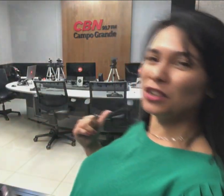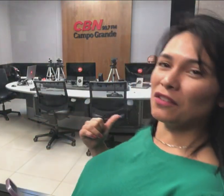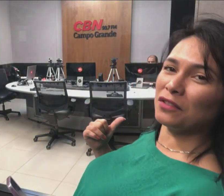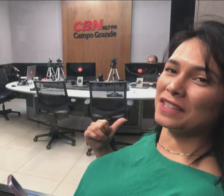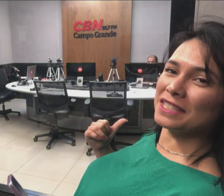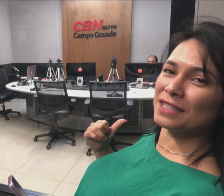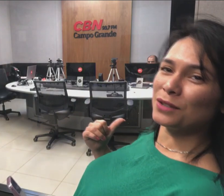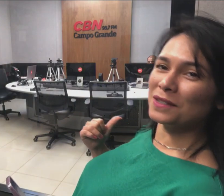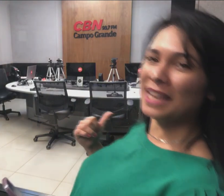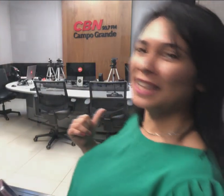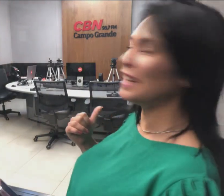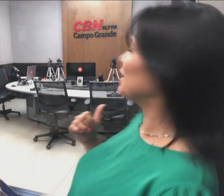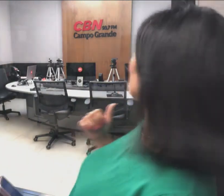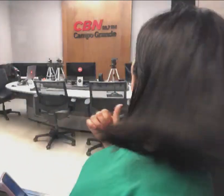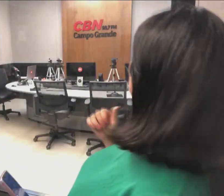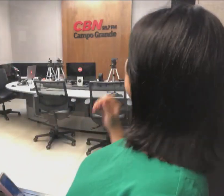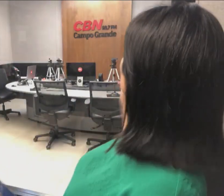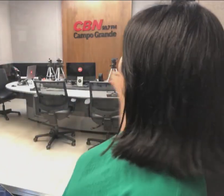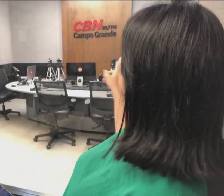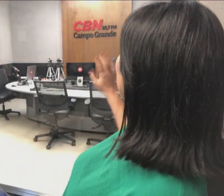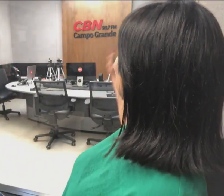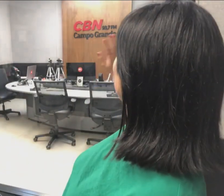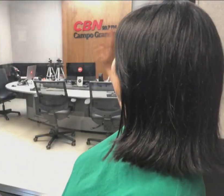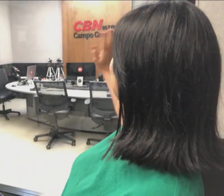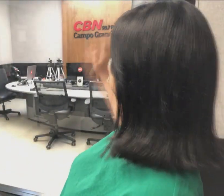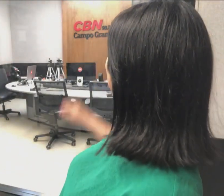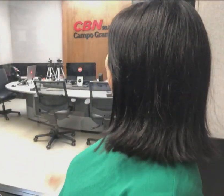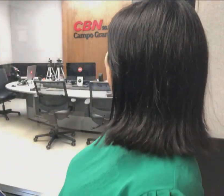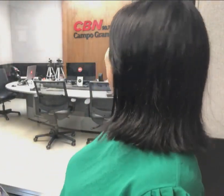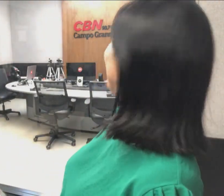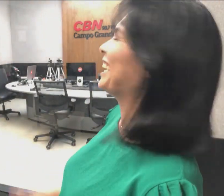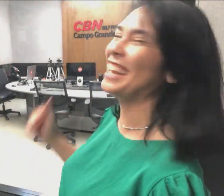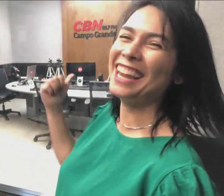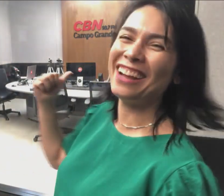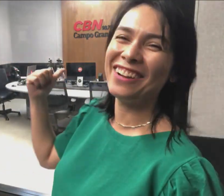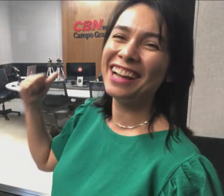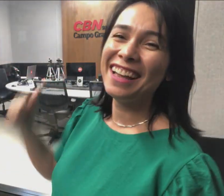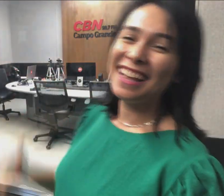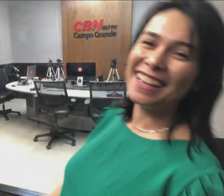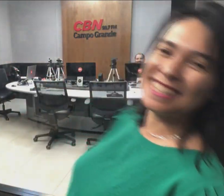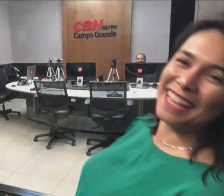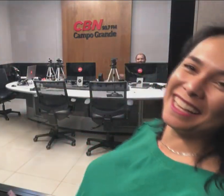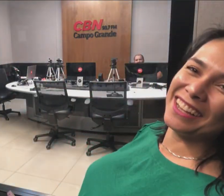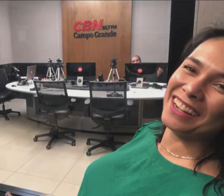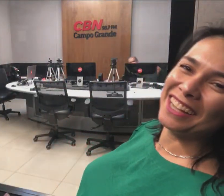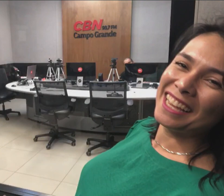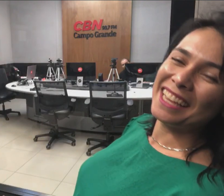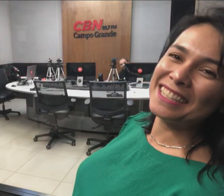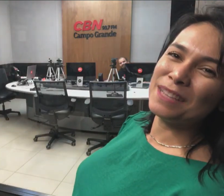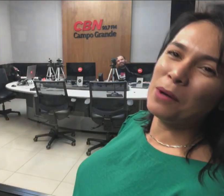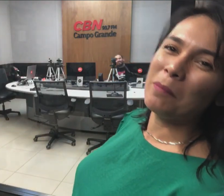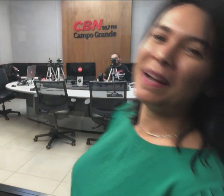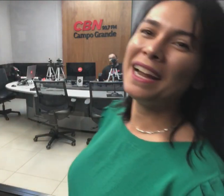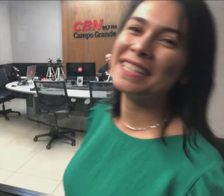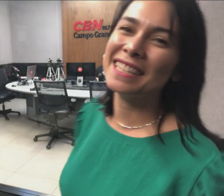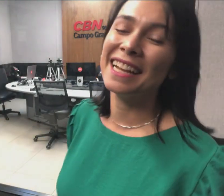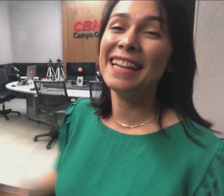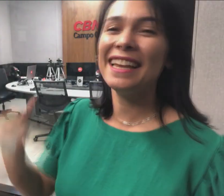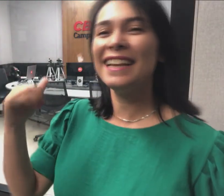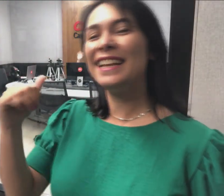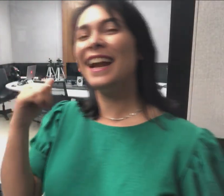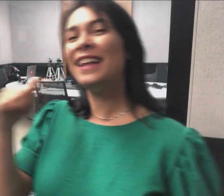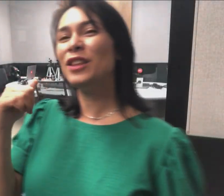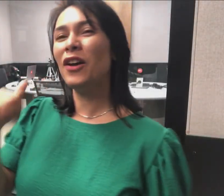ali no cantinho, ó, vamos ver se vocês conseguem. Ele tá ali escondidinho, ó, dá um tchauzinho. Esse aí, ó, esse meu